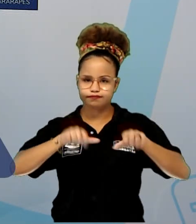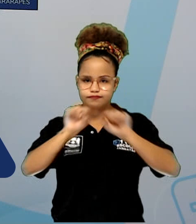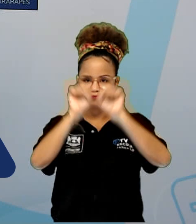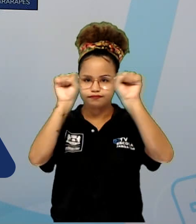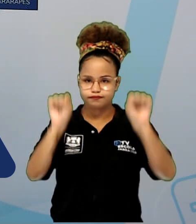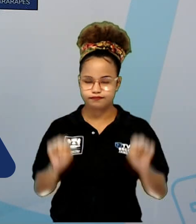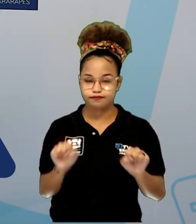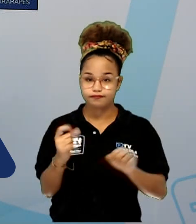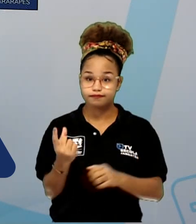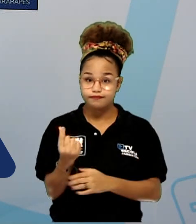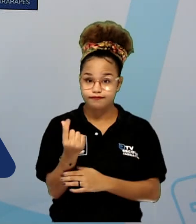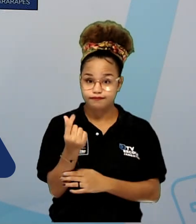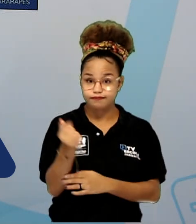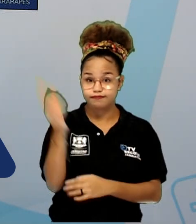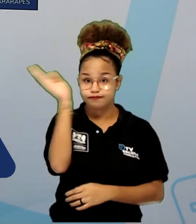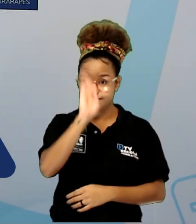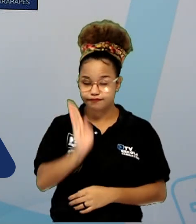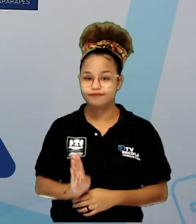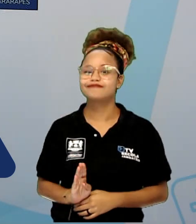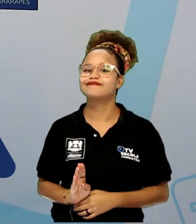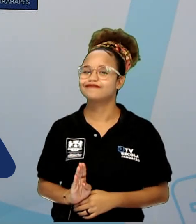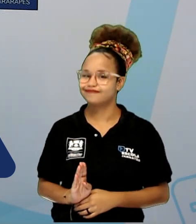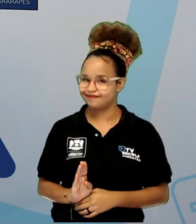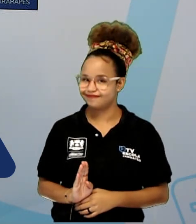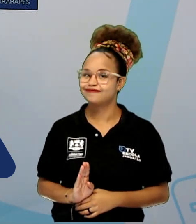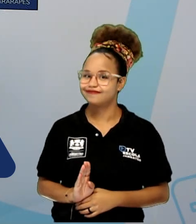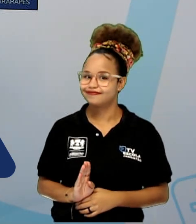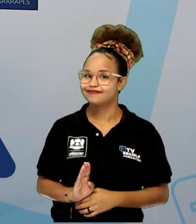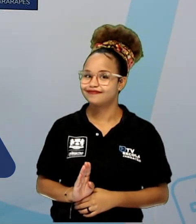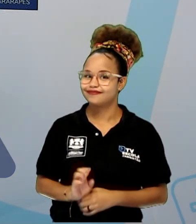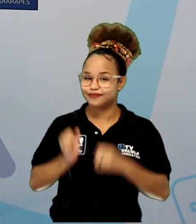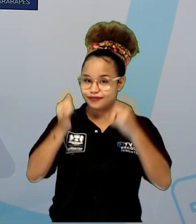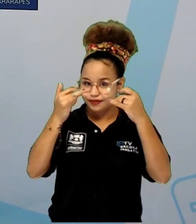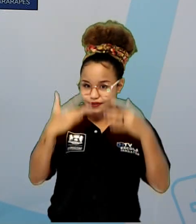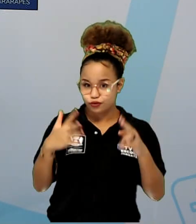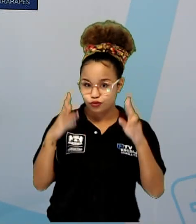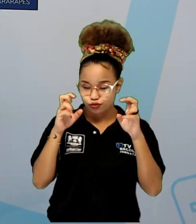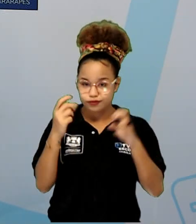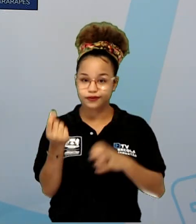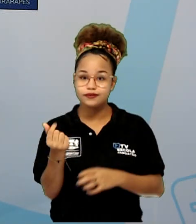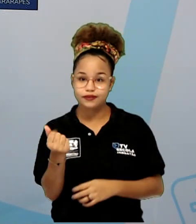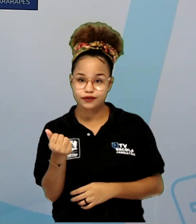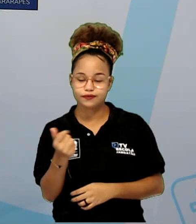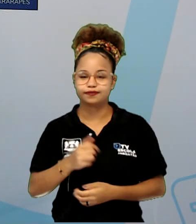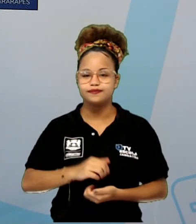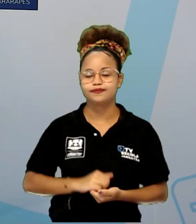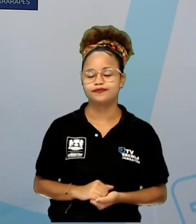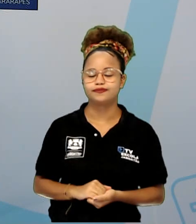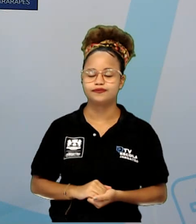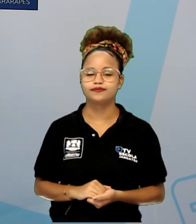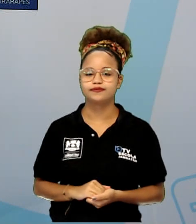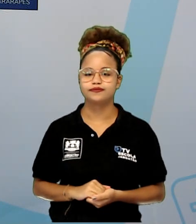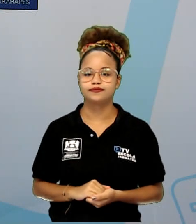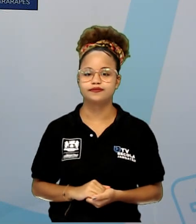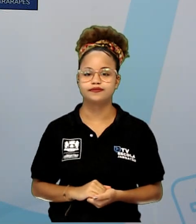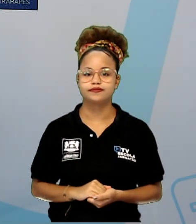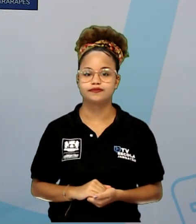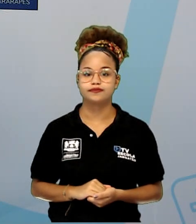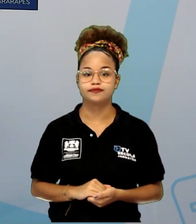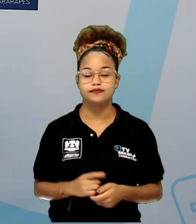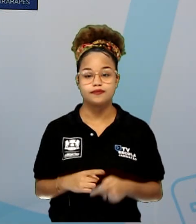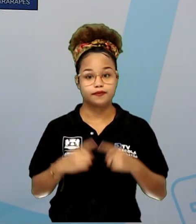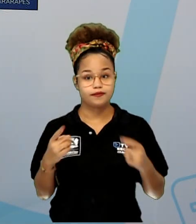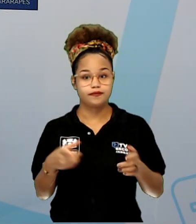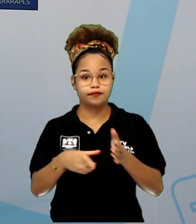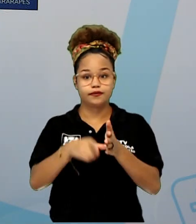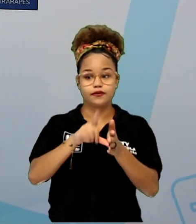sistema monetário brasileiro. Vamos falar de din-din, vamos falar de dinheiro, tá? Mas